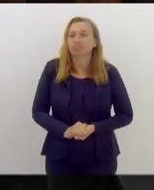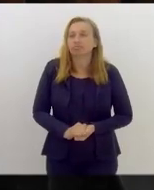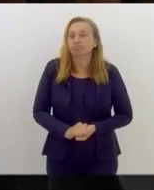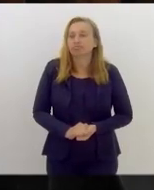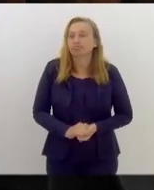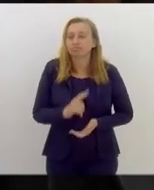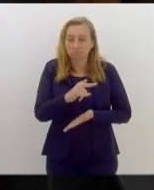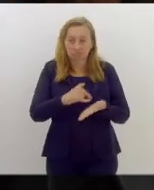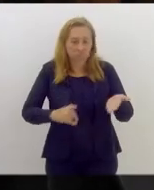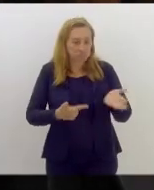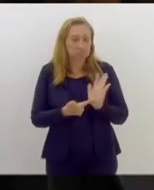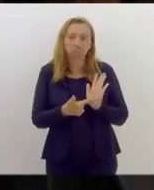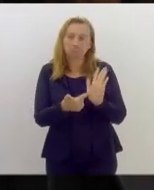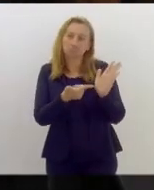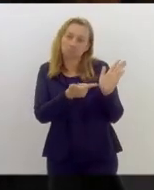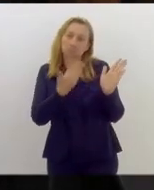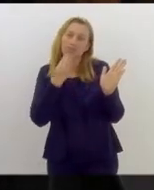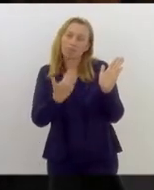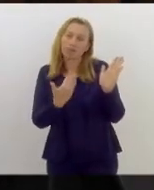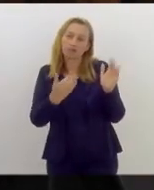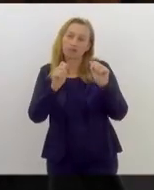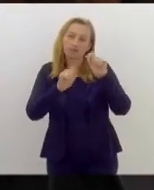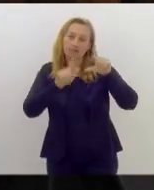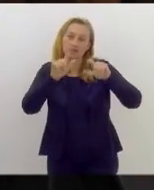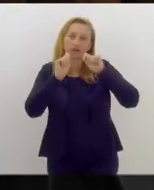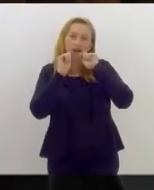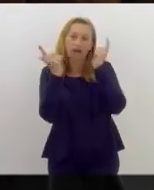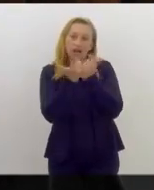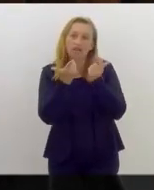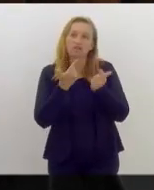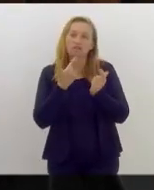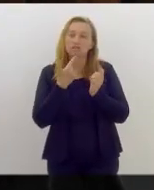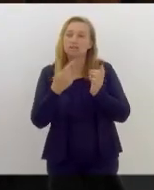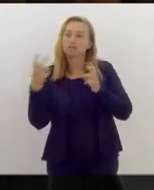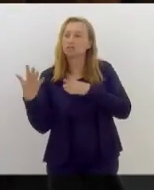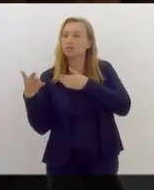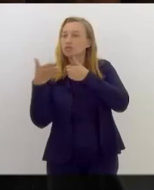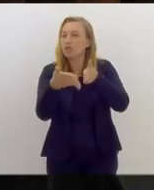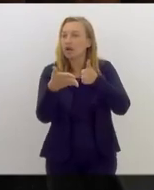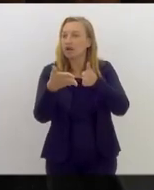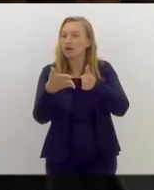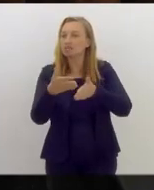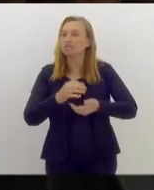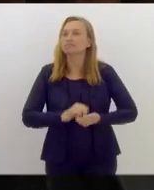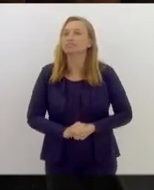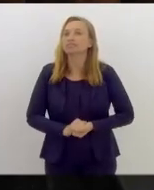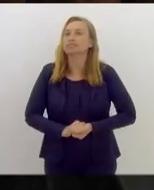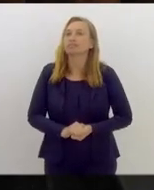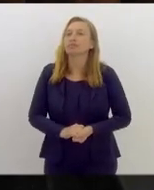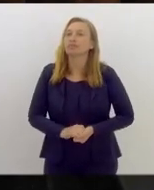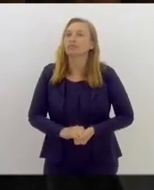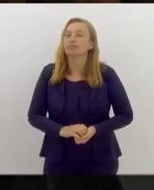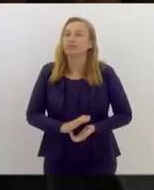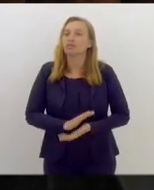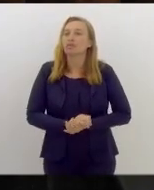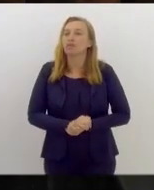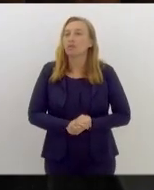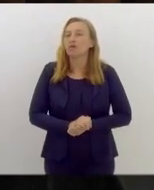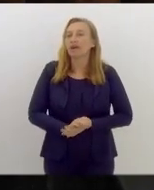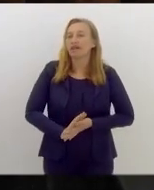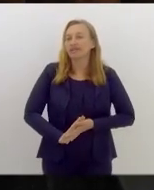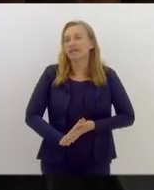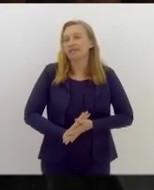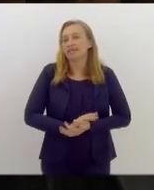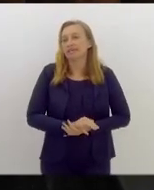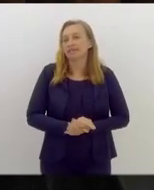deste documento aqui. Peço à TV Alerj a gentileza de jogar um foco. Esse documento é o documento